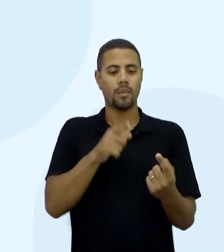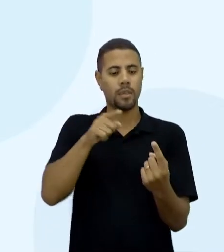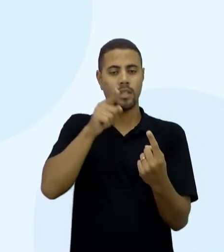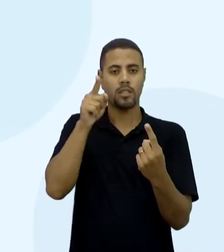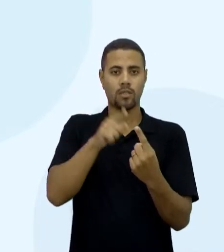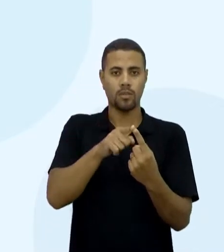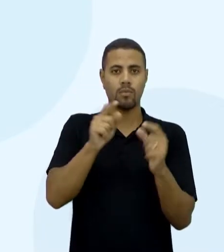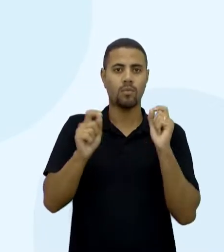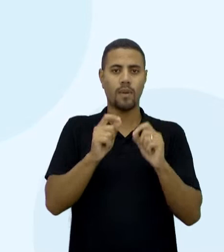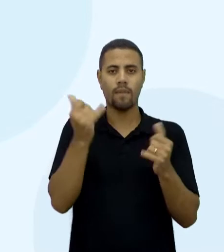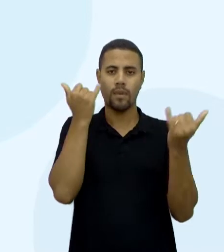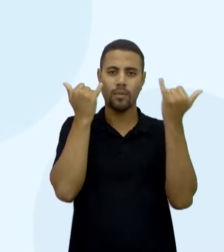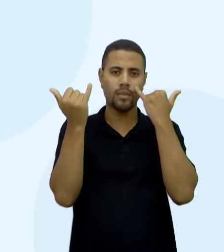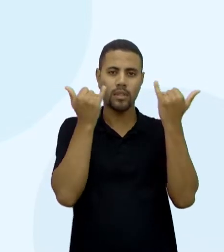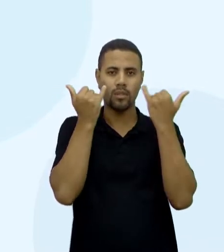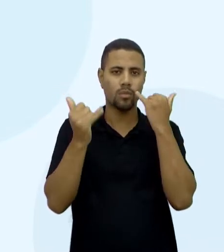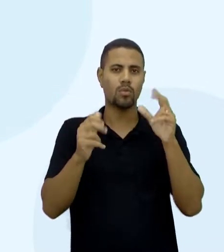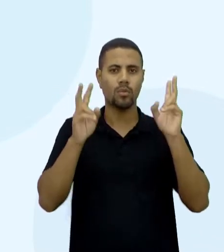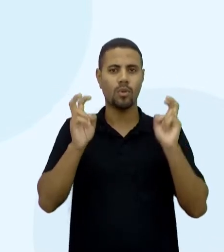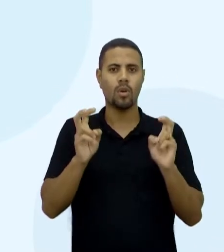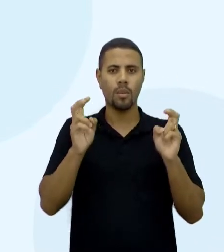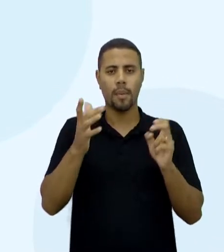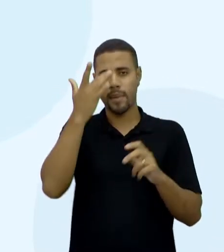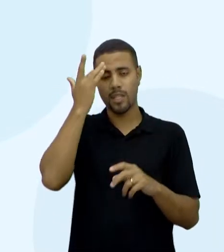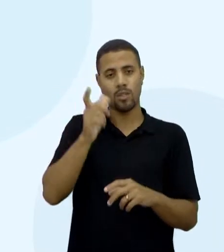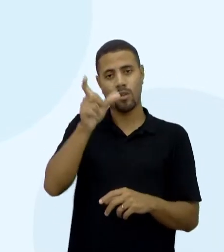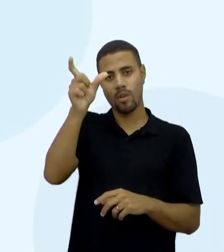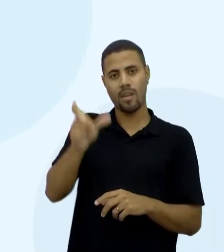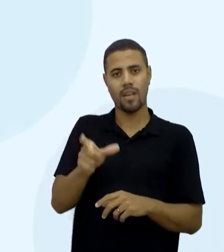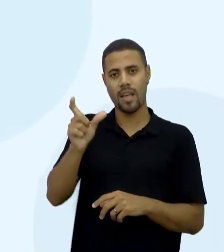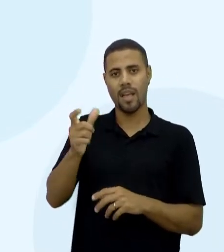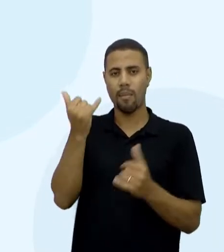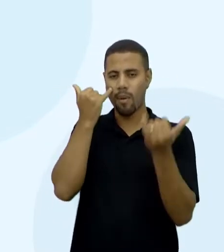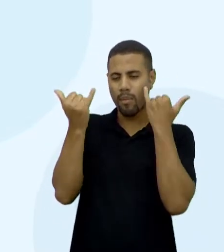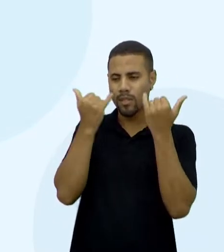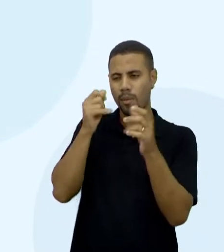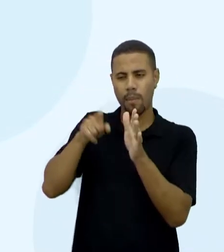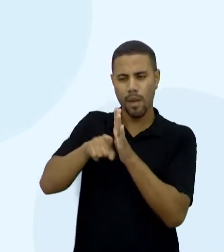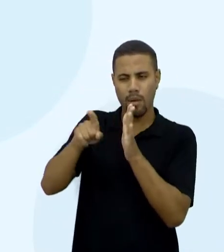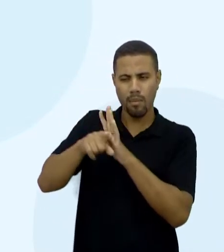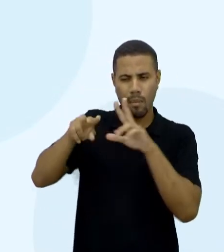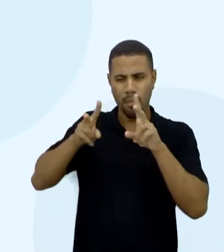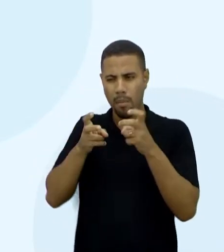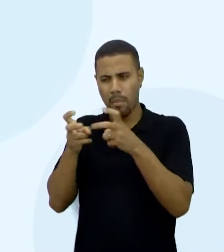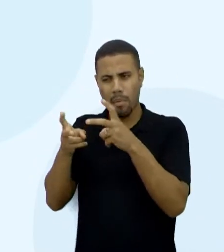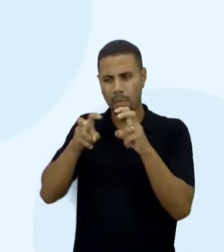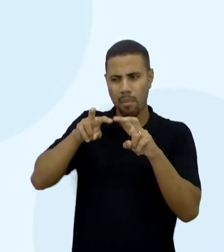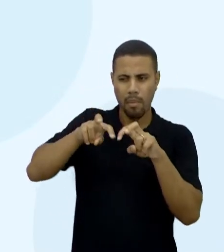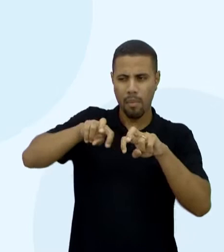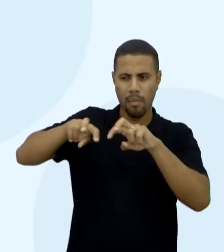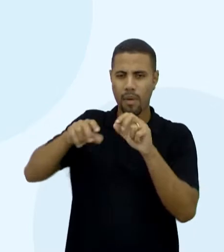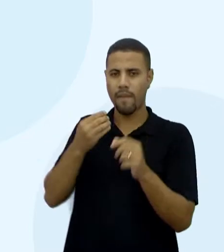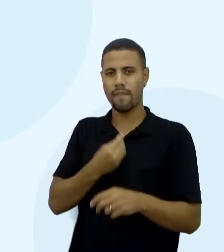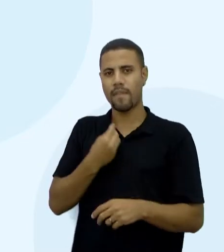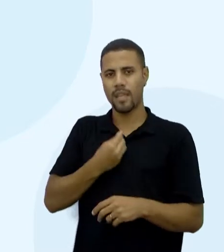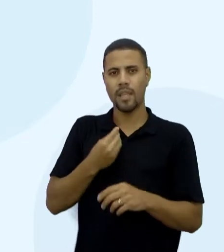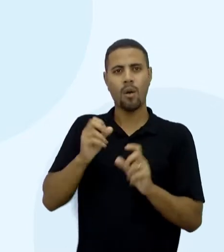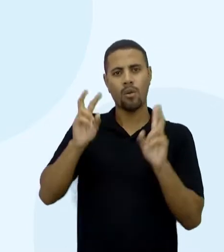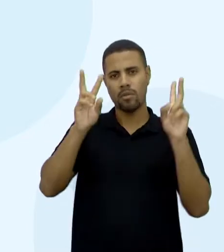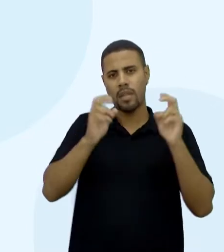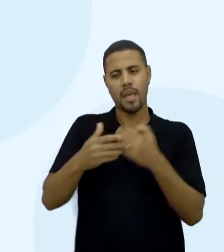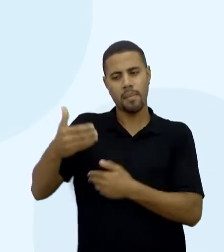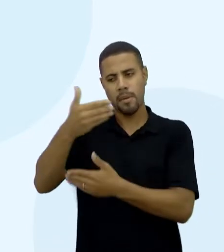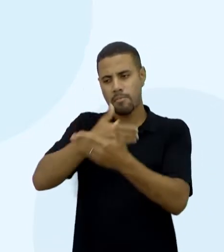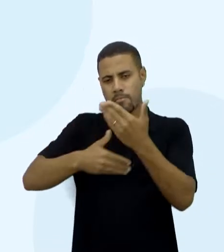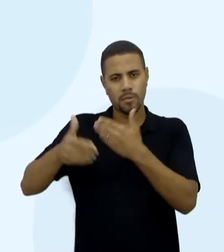é obter informações sobre a pessoa entrevistada ou sobre um tema, fato que a envolva,